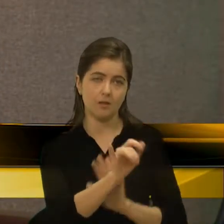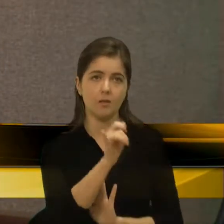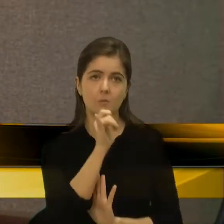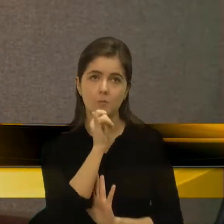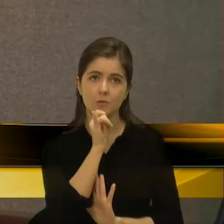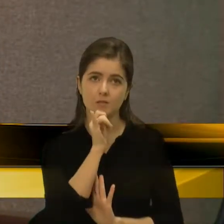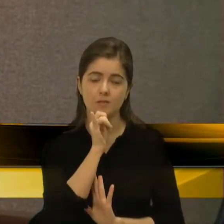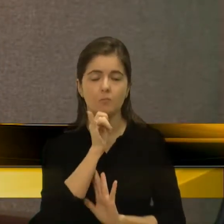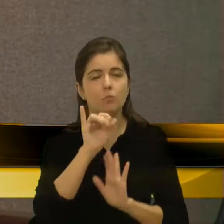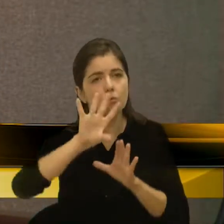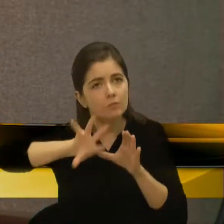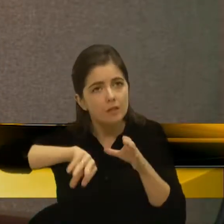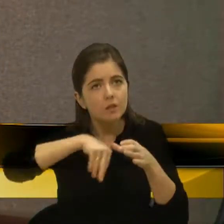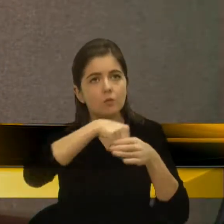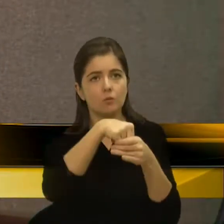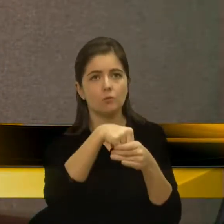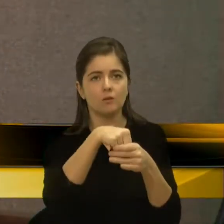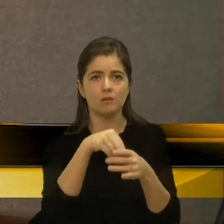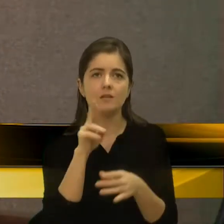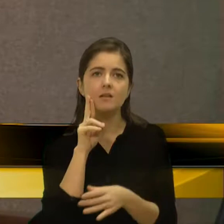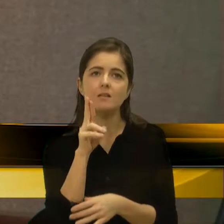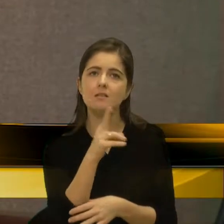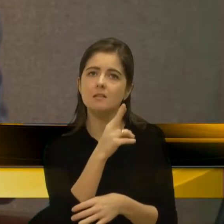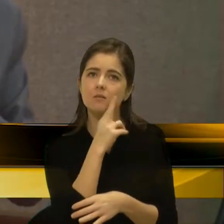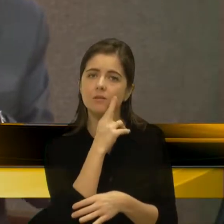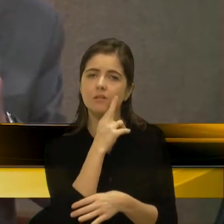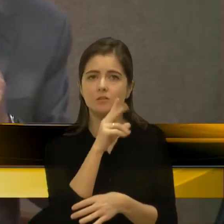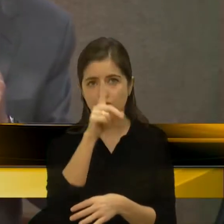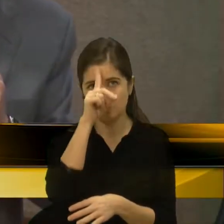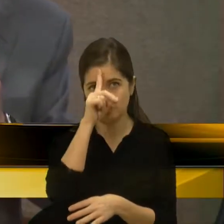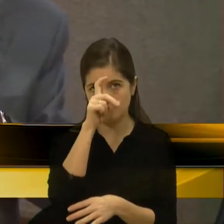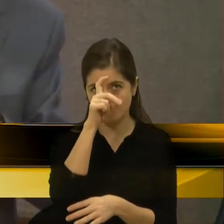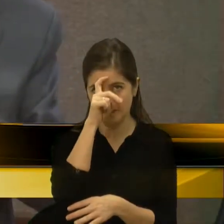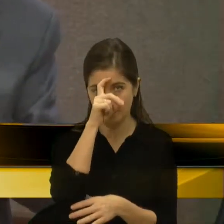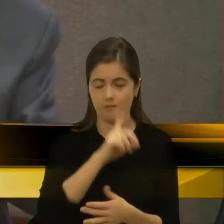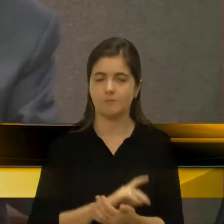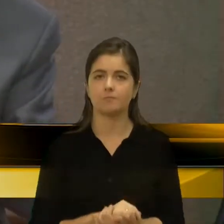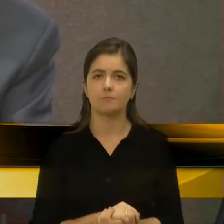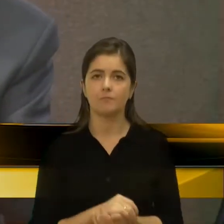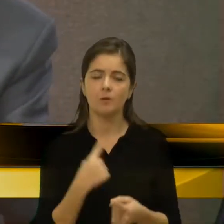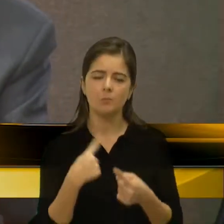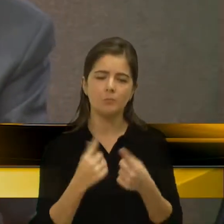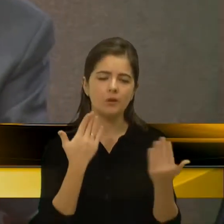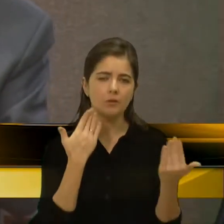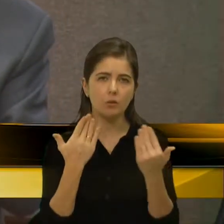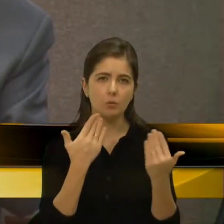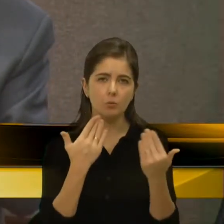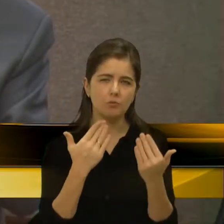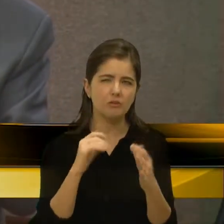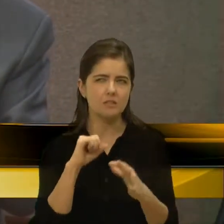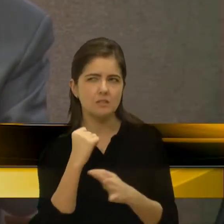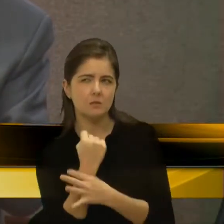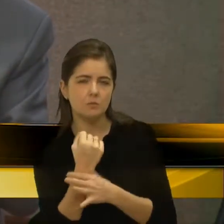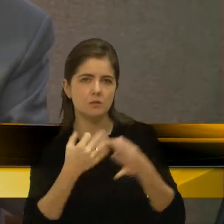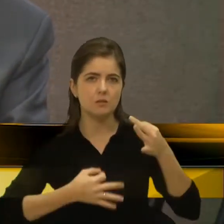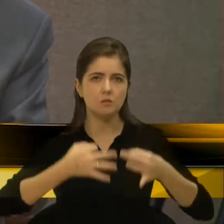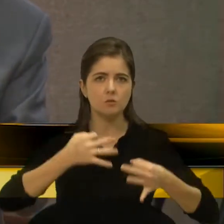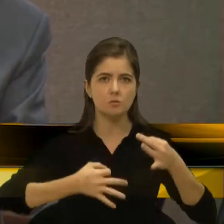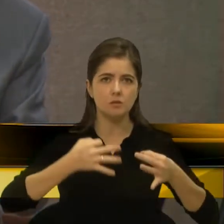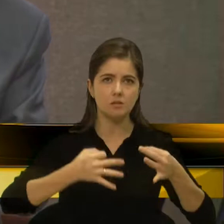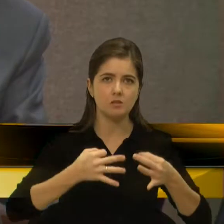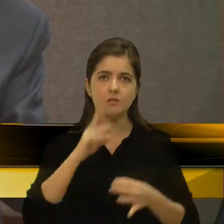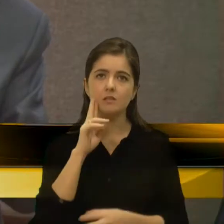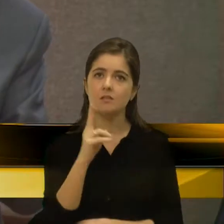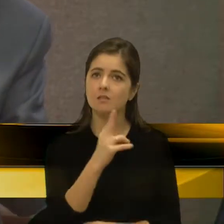hospitalares. Havia uma dúvida, e isso citando insegurança jurídica para os restaurantes de